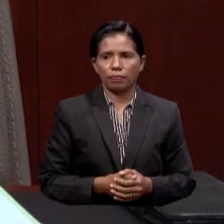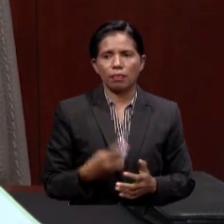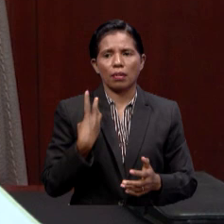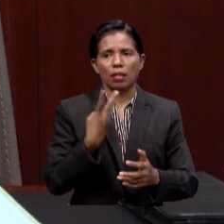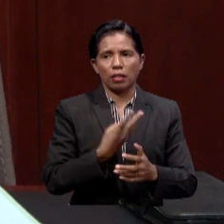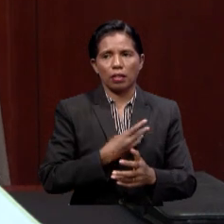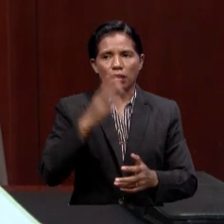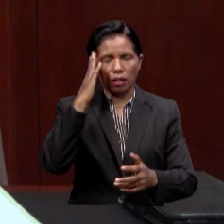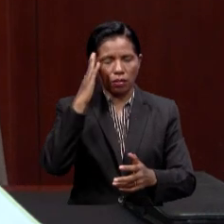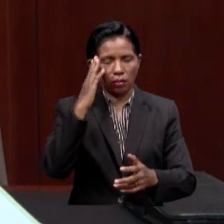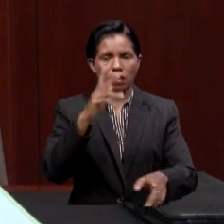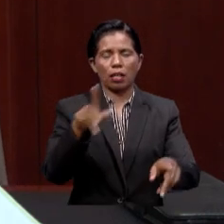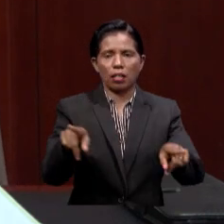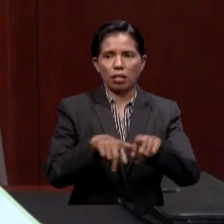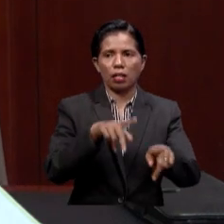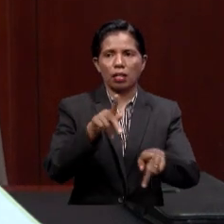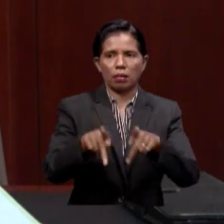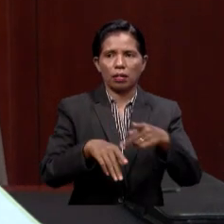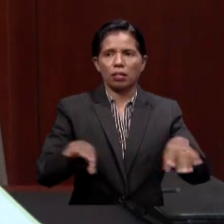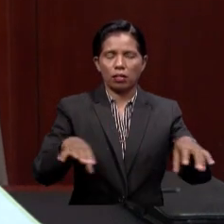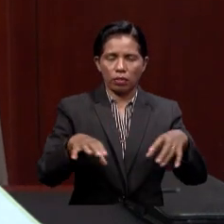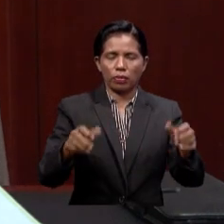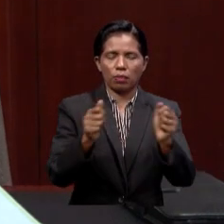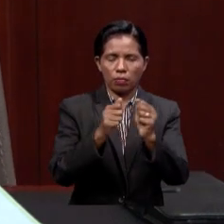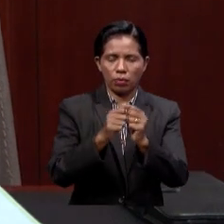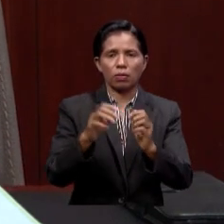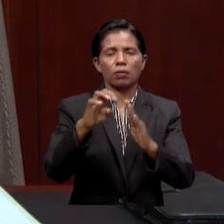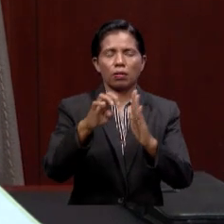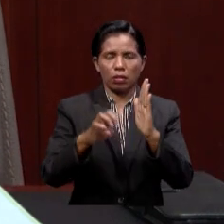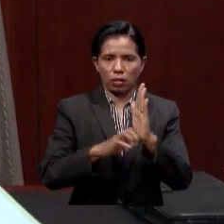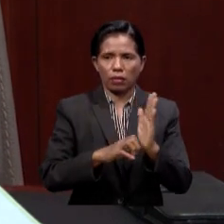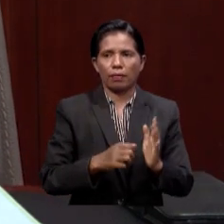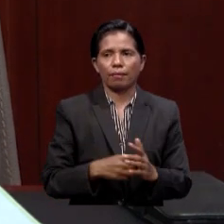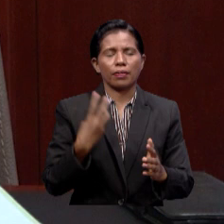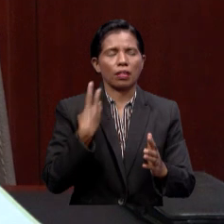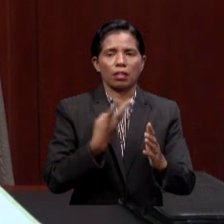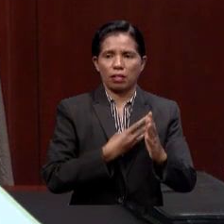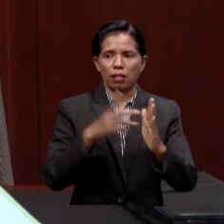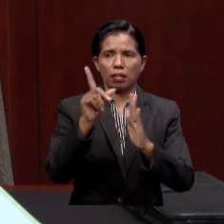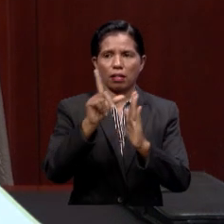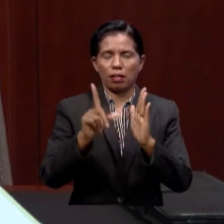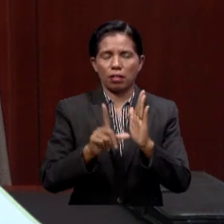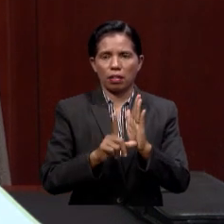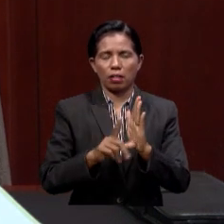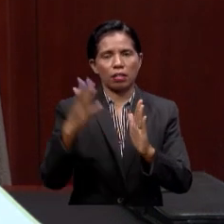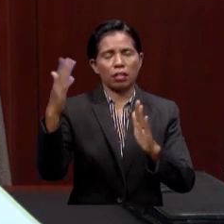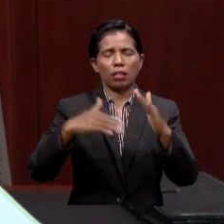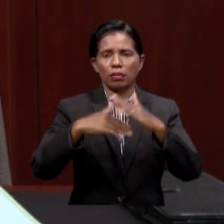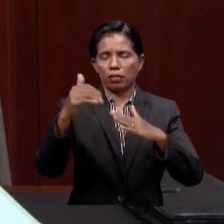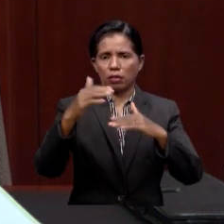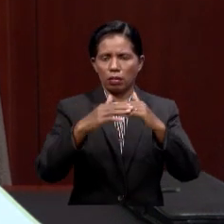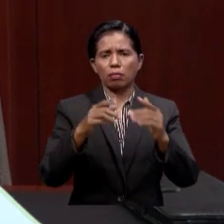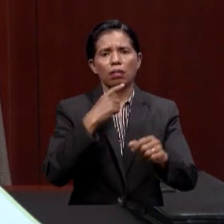ine hane sen sida daun dia ne teng kopera ustad ne ite ne lei iha konstitusau mo satete